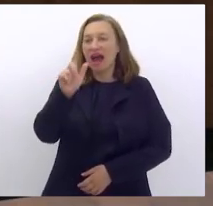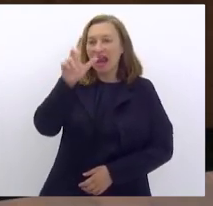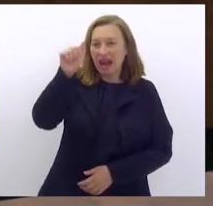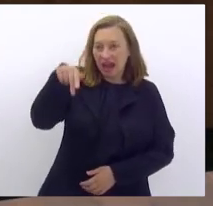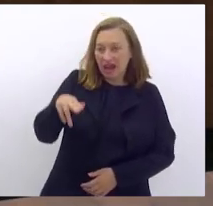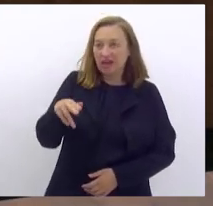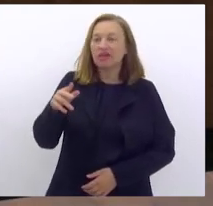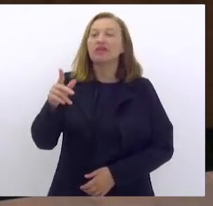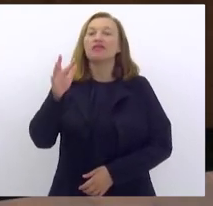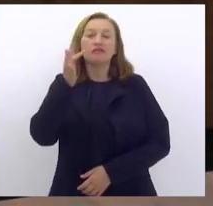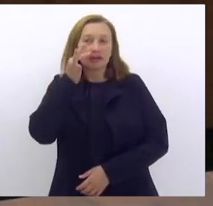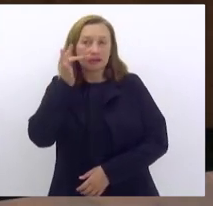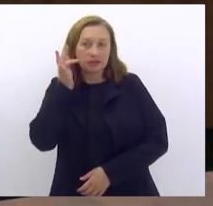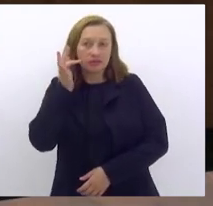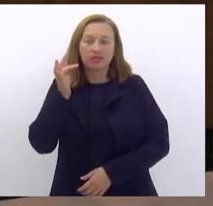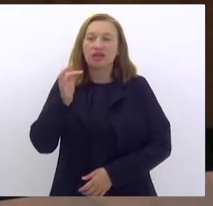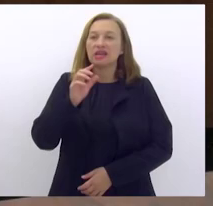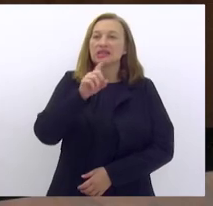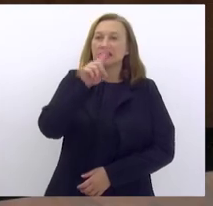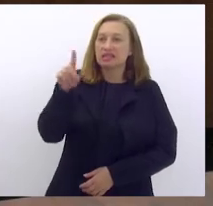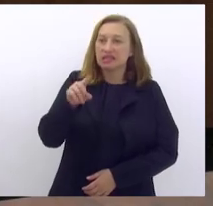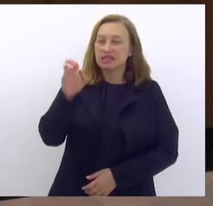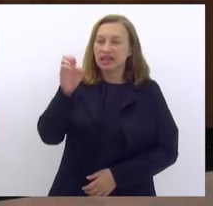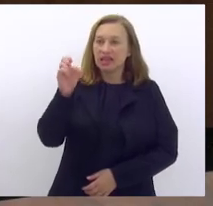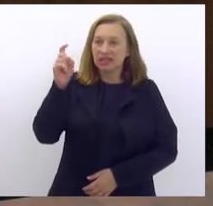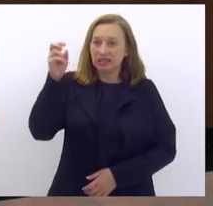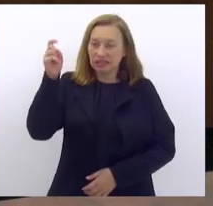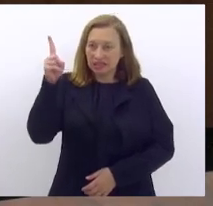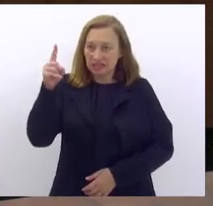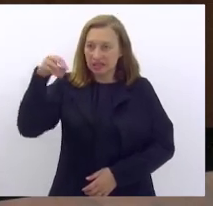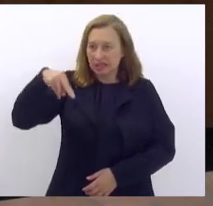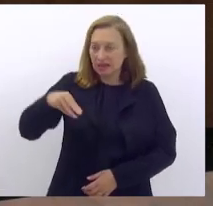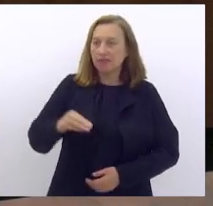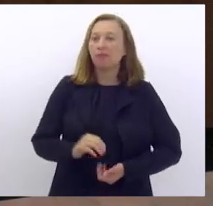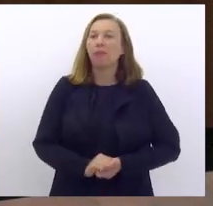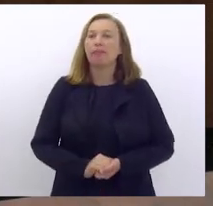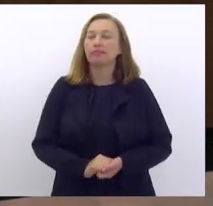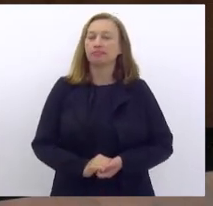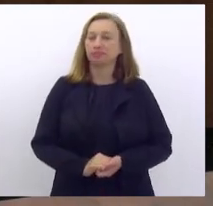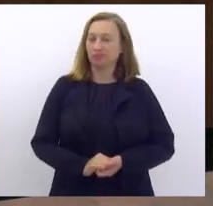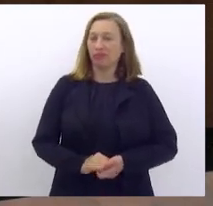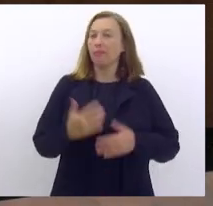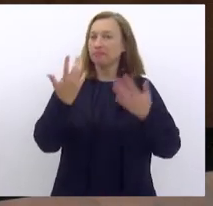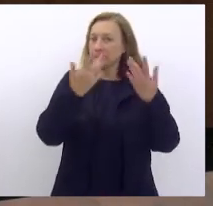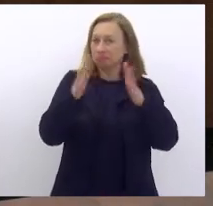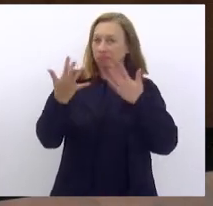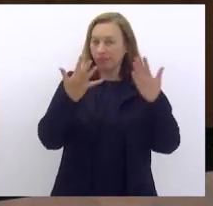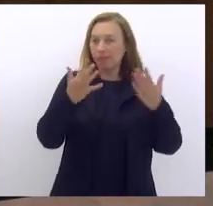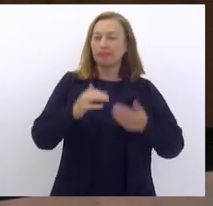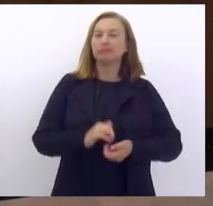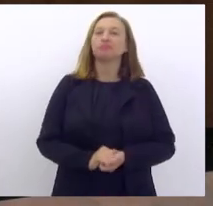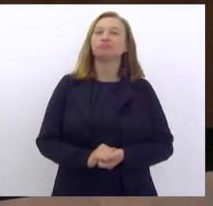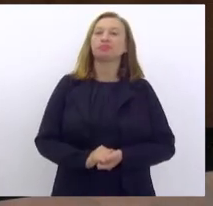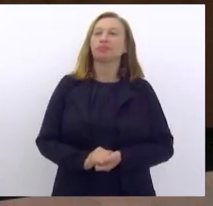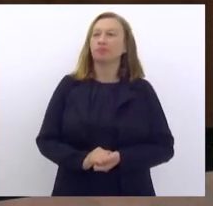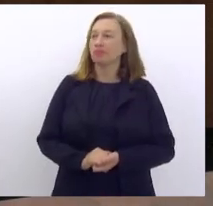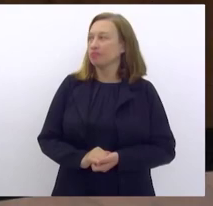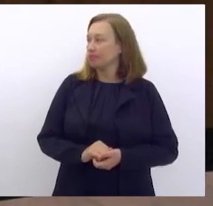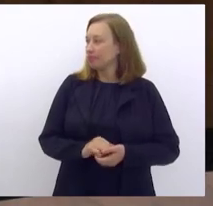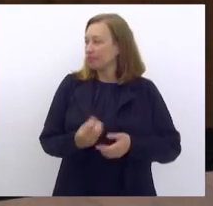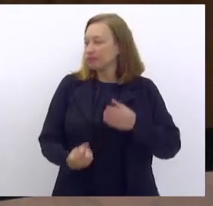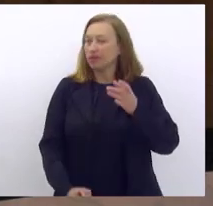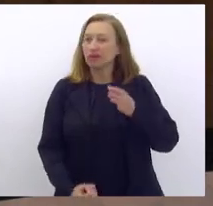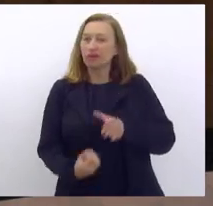Flávio Serafim, Zeidan e Elton Cristo. Parabéns pela implantação